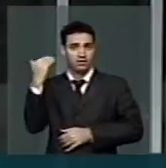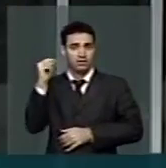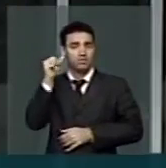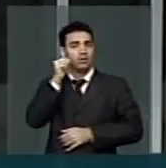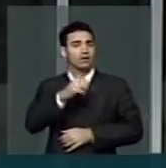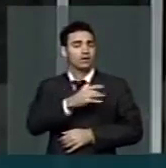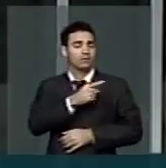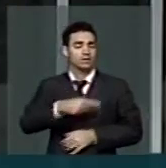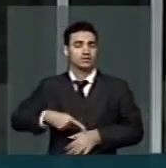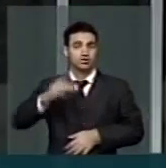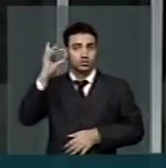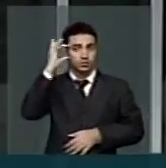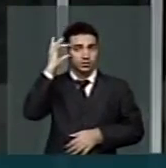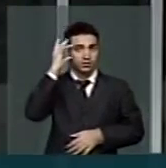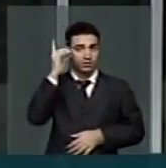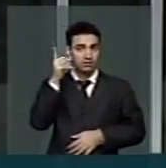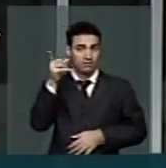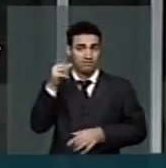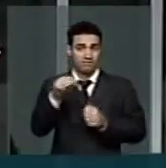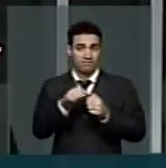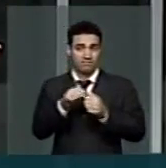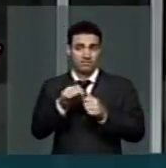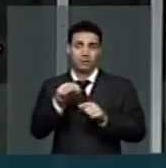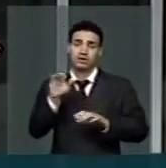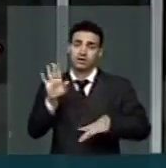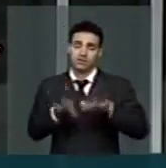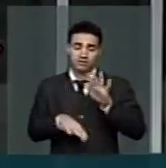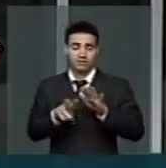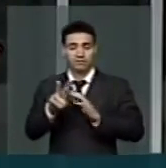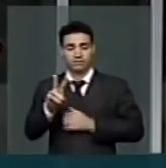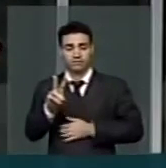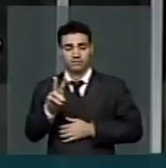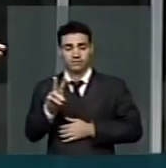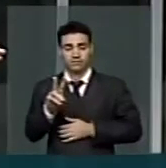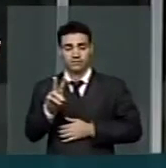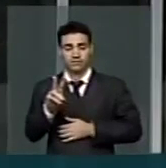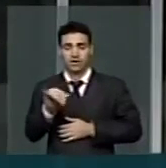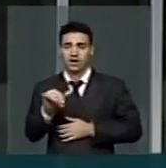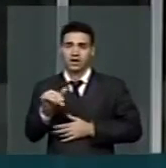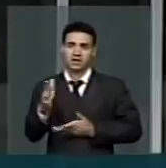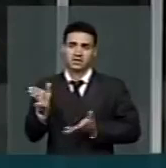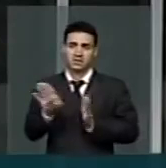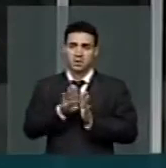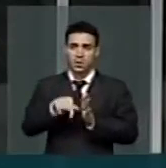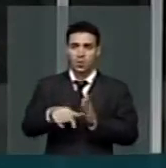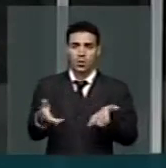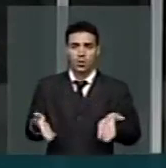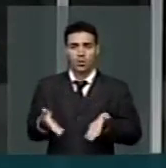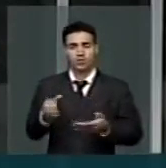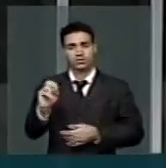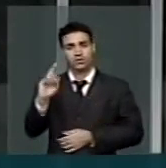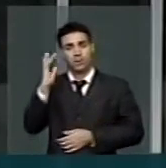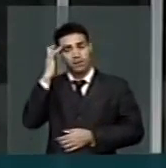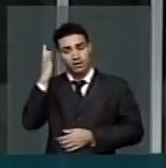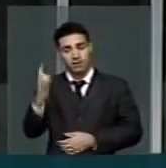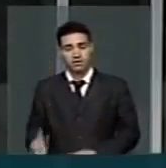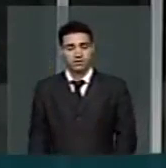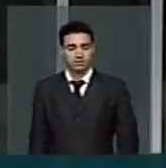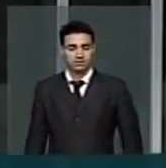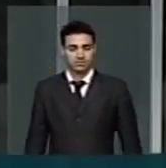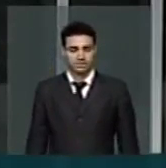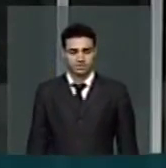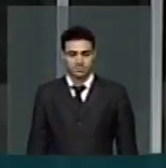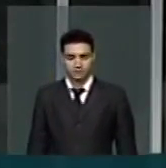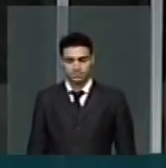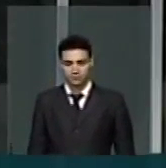Rousseff, que provavelmente chegará a este parlamento, hoje ou amanhã, ou mais tardar, de um